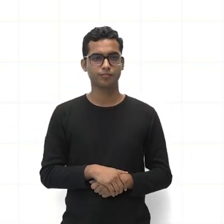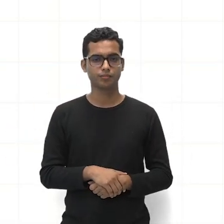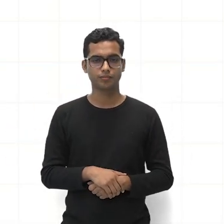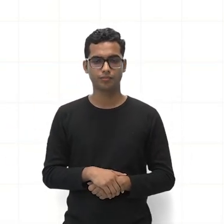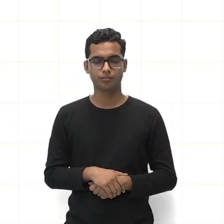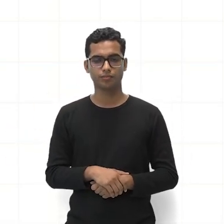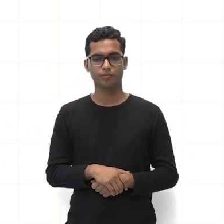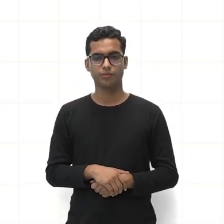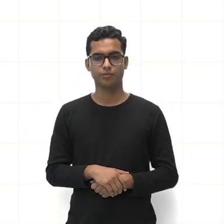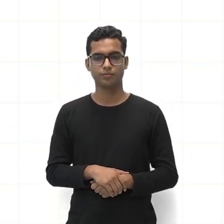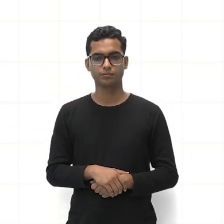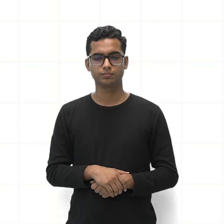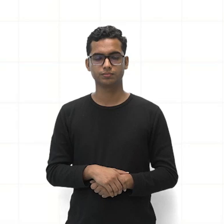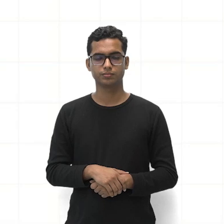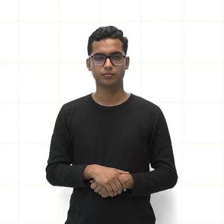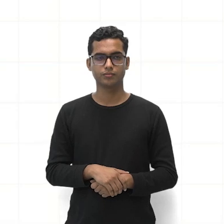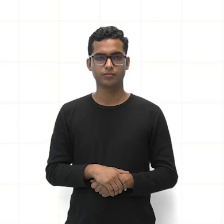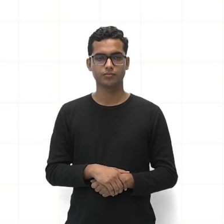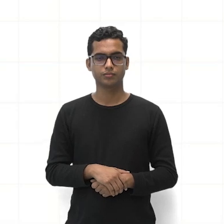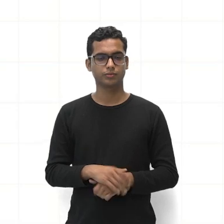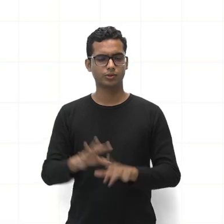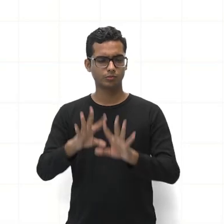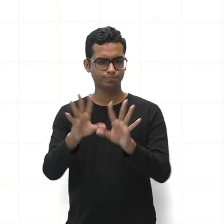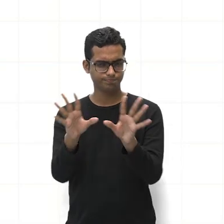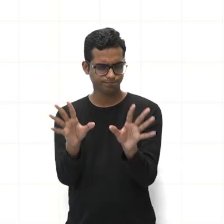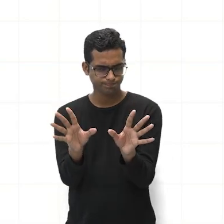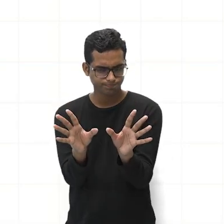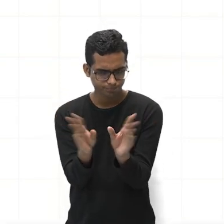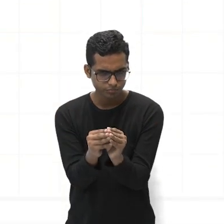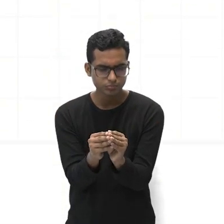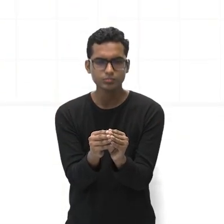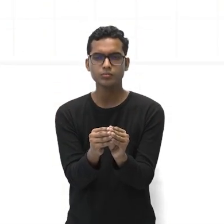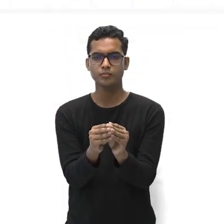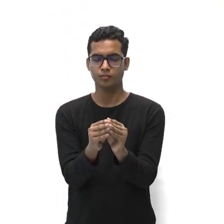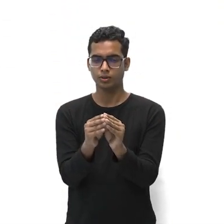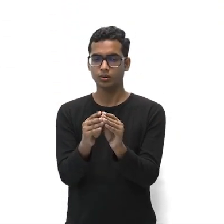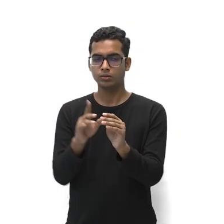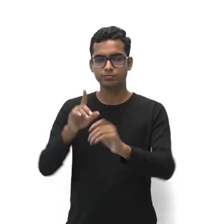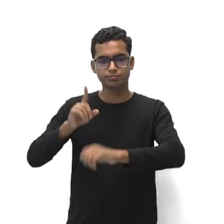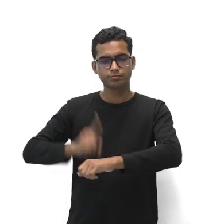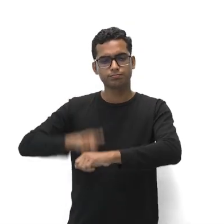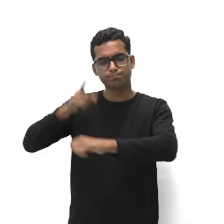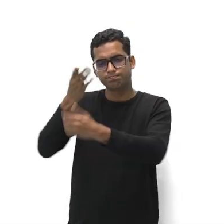N fatores. Então, resumindo aí, quando nós estudamos